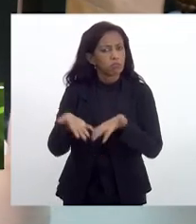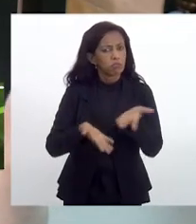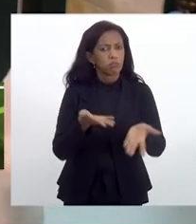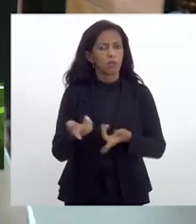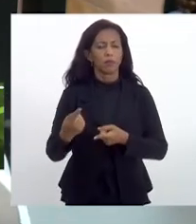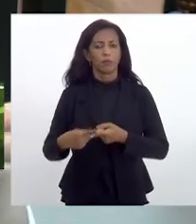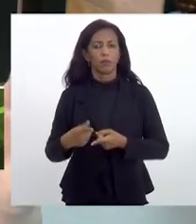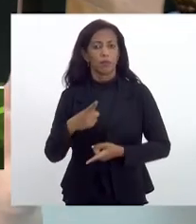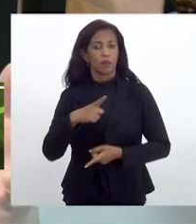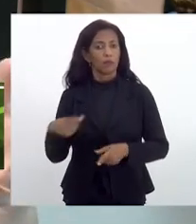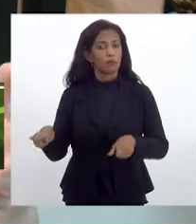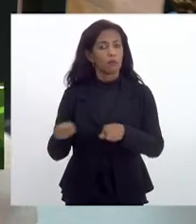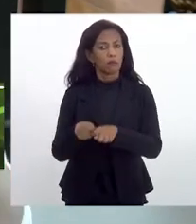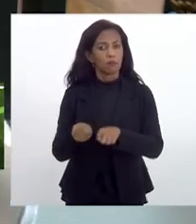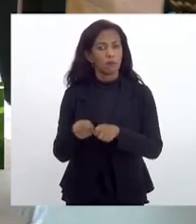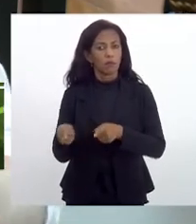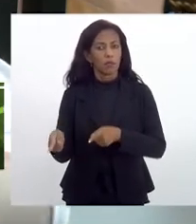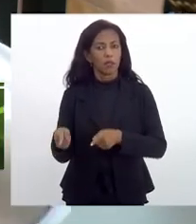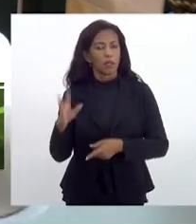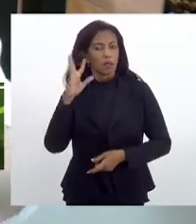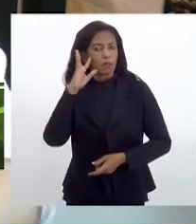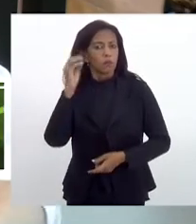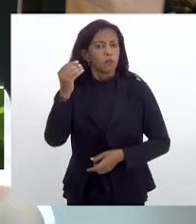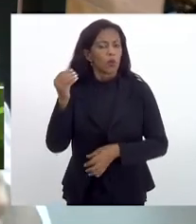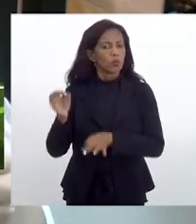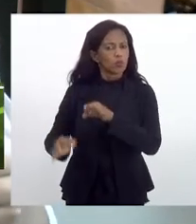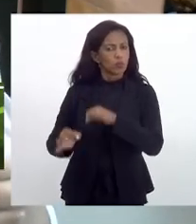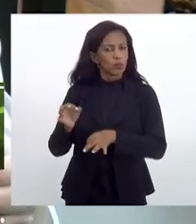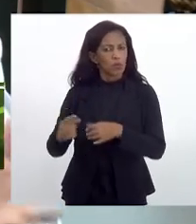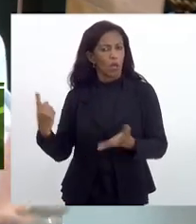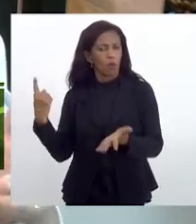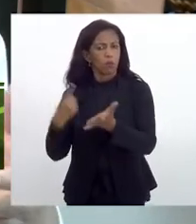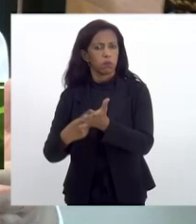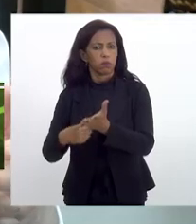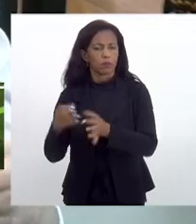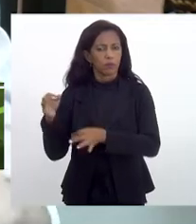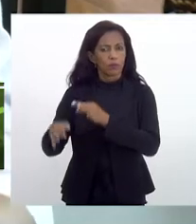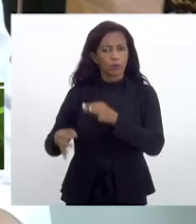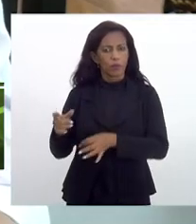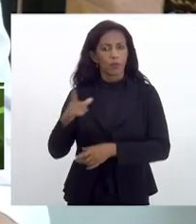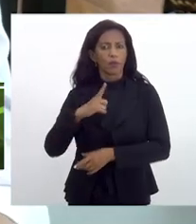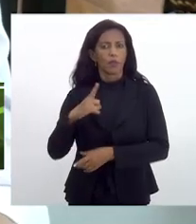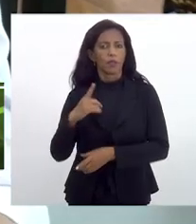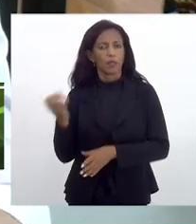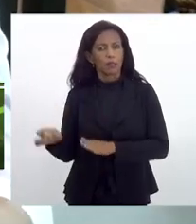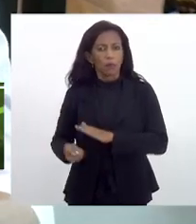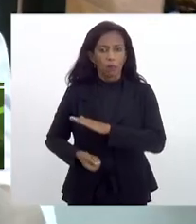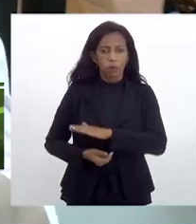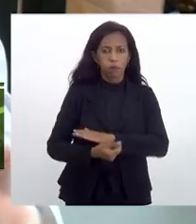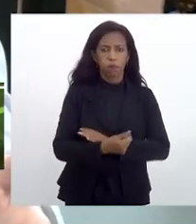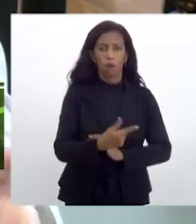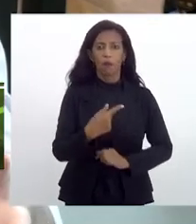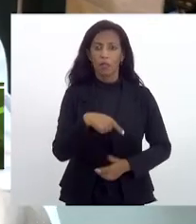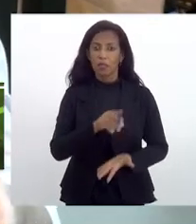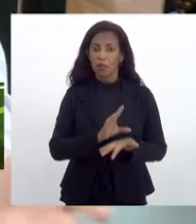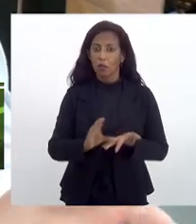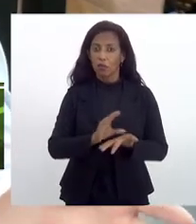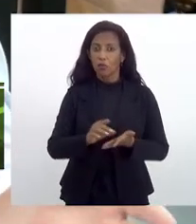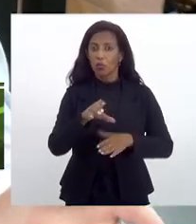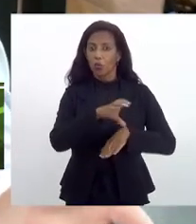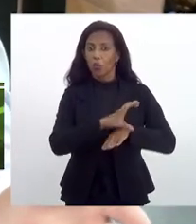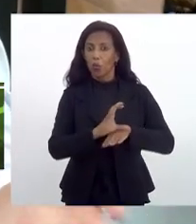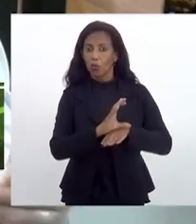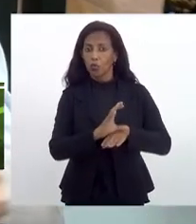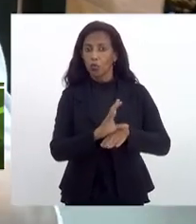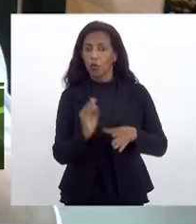temos, inclusive, decisões judiciais, acordos judiciais que tratam da aplicação desses fundos, que são recursos constitucionais que não